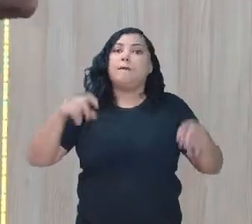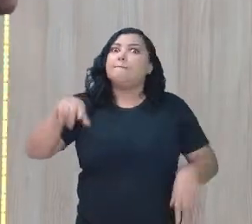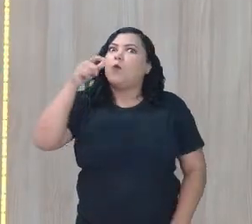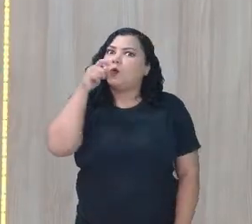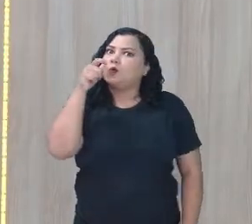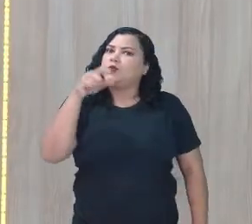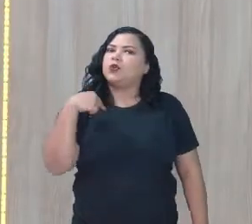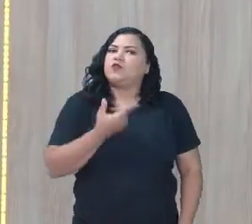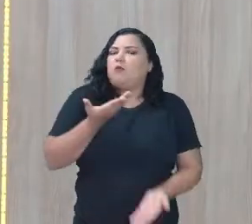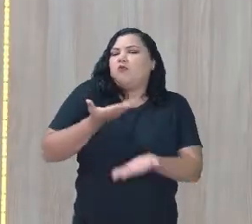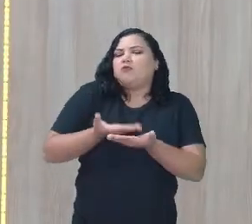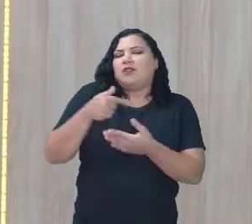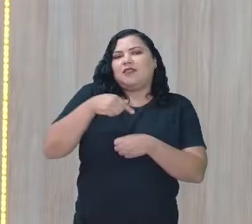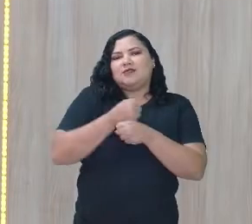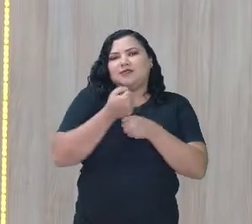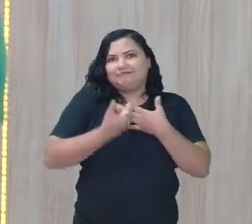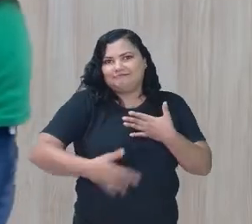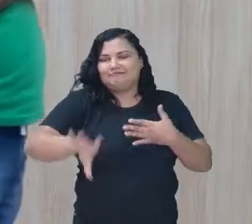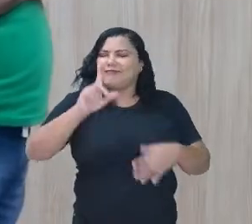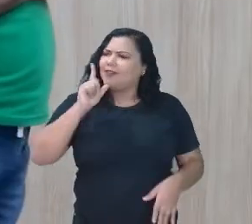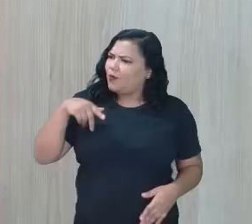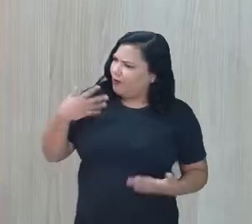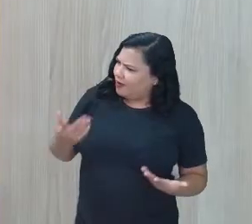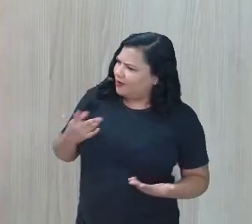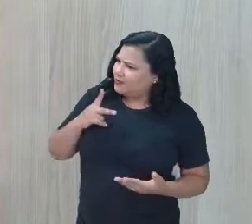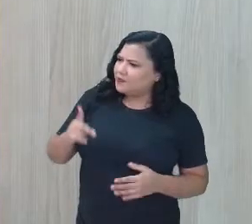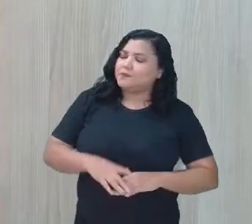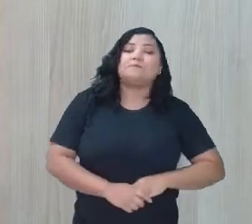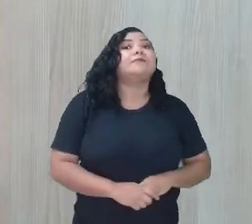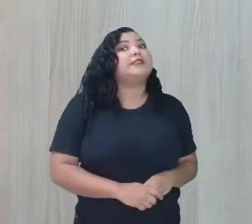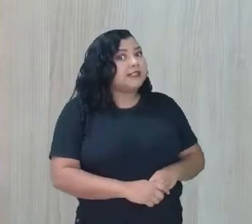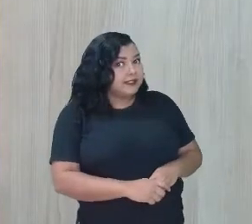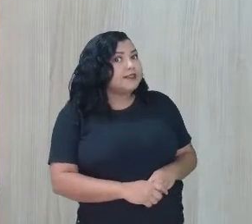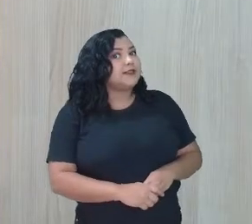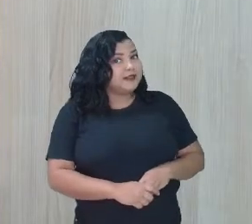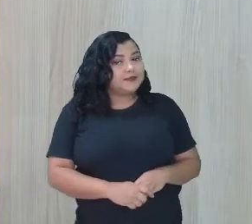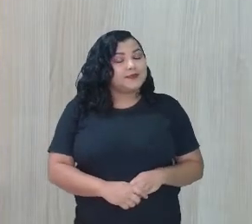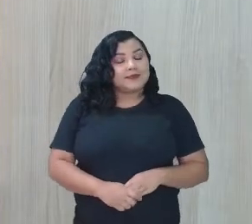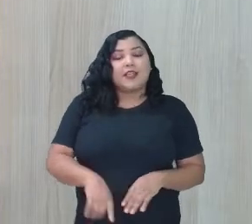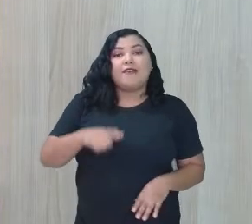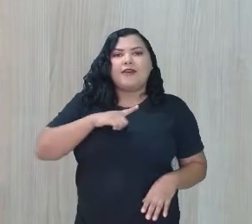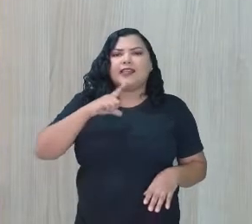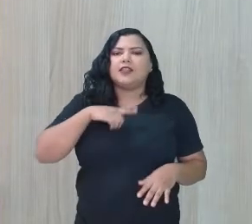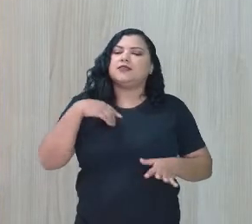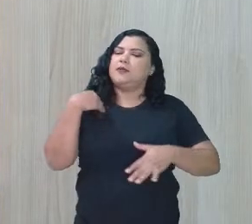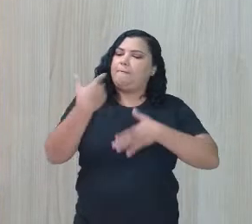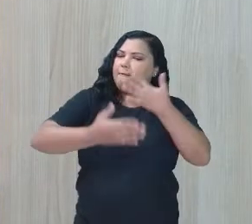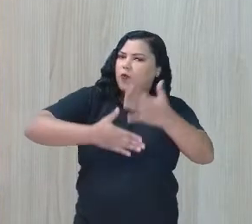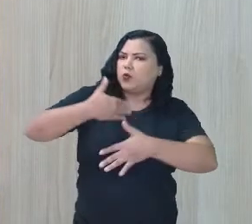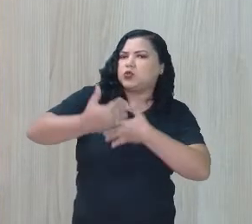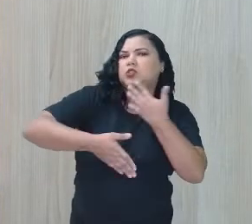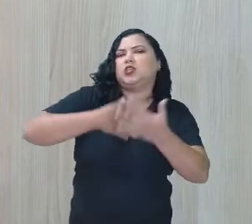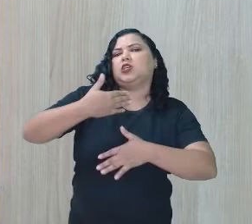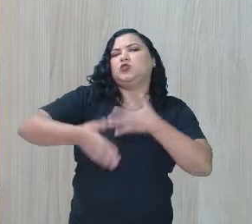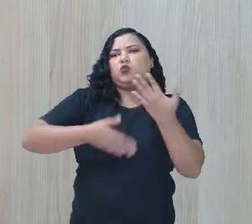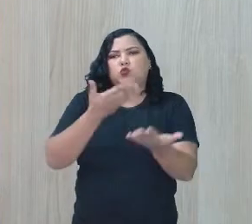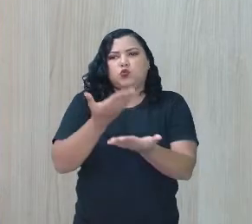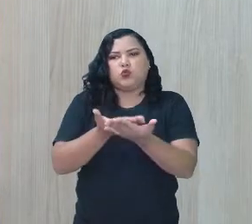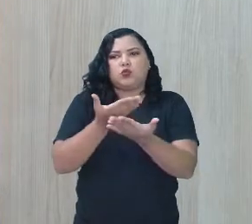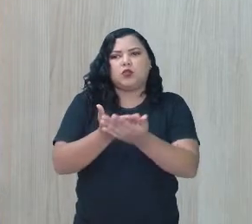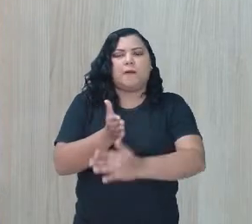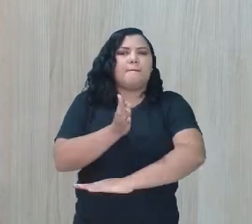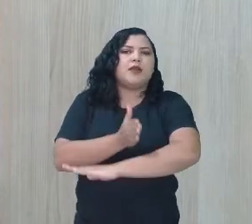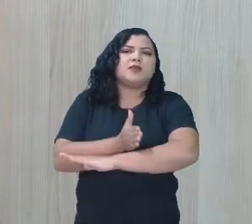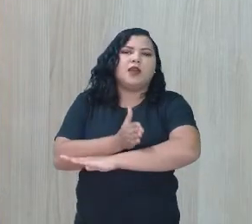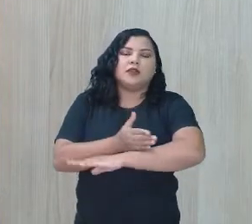ao longo do ano, não é verdade, professor? Pois é, professor Luciano, a gente vai ter aí, né, toda essa caminhada da Idade Média e, inclusive, a gente